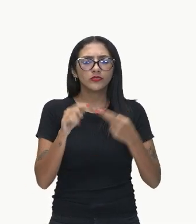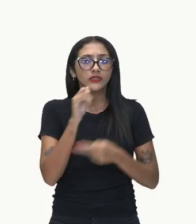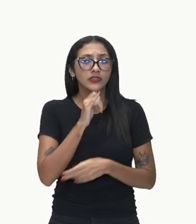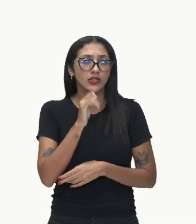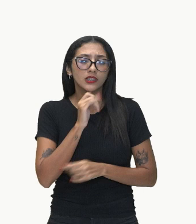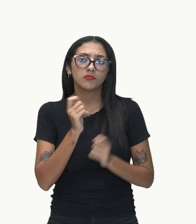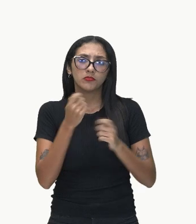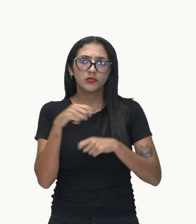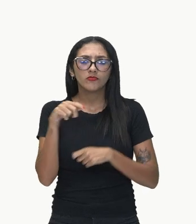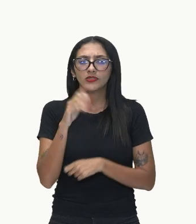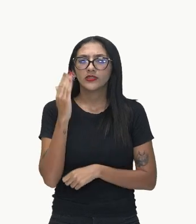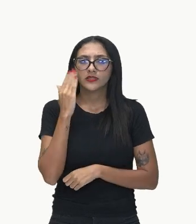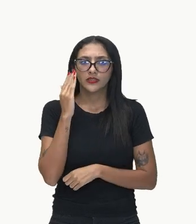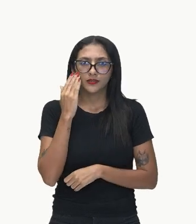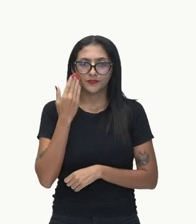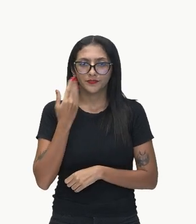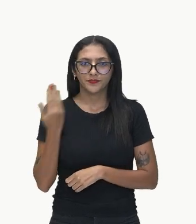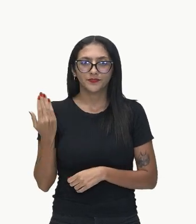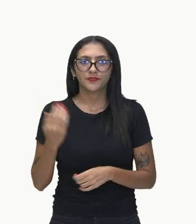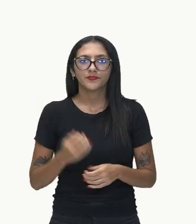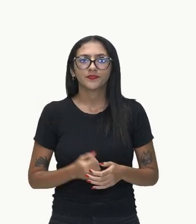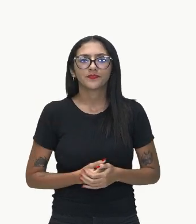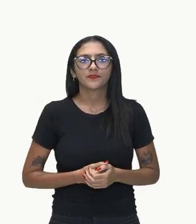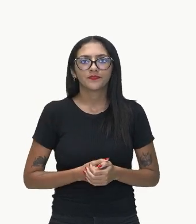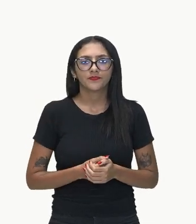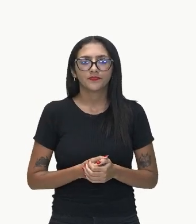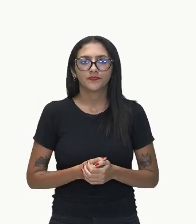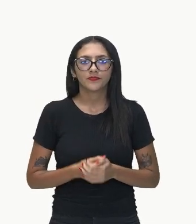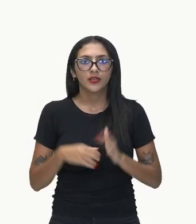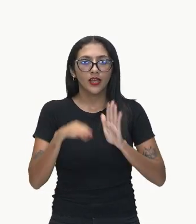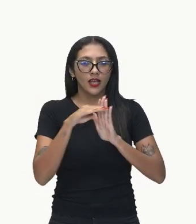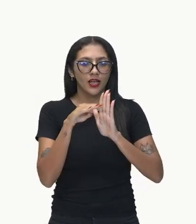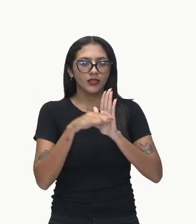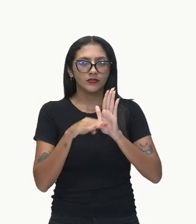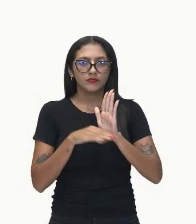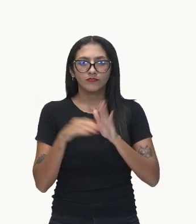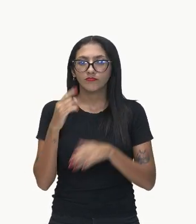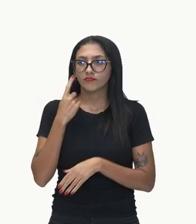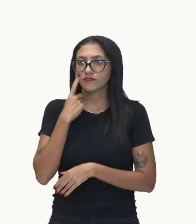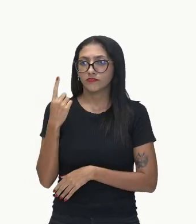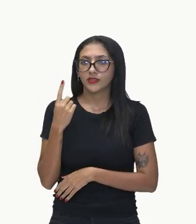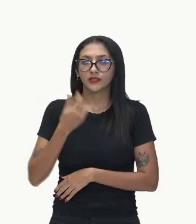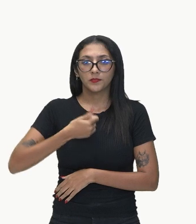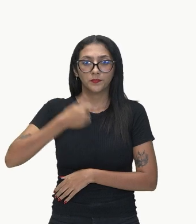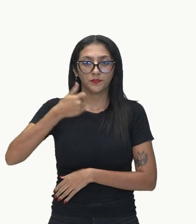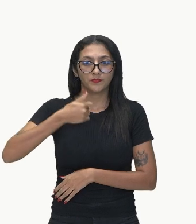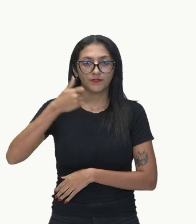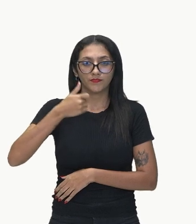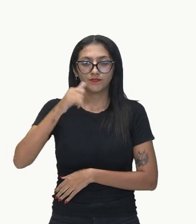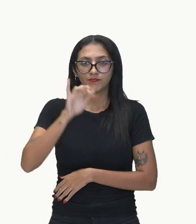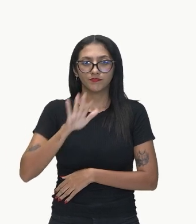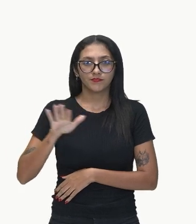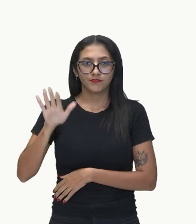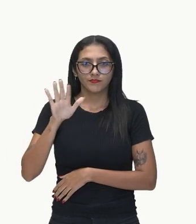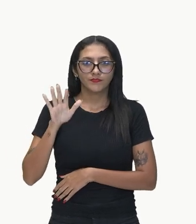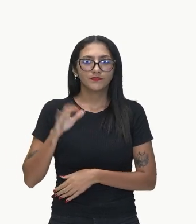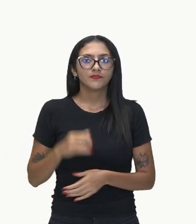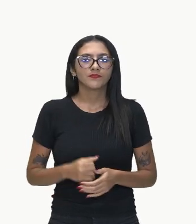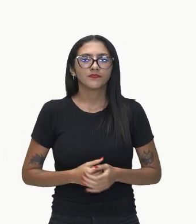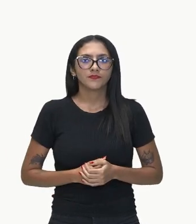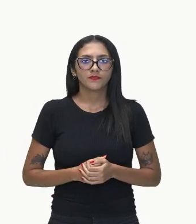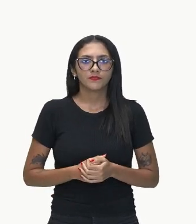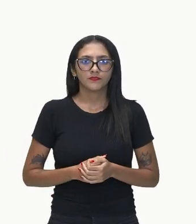visualizar melhor. Tá aqui, ó. Classificação dessa cadeia aqui. A primeira classificação dizer